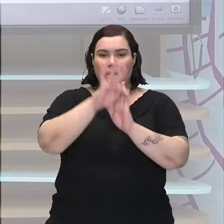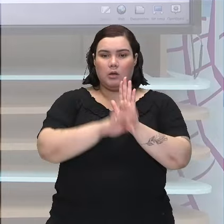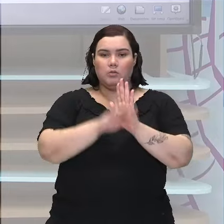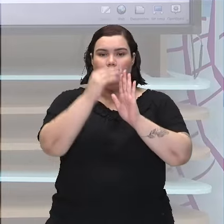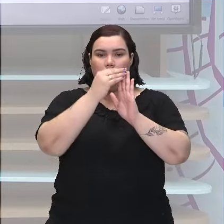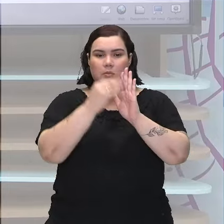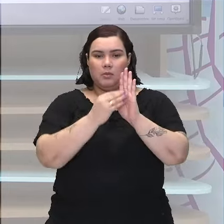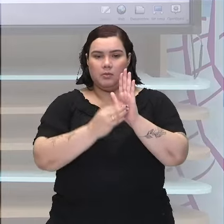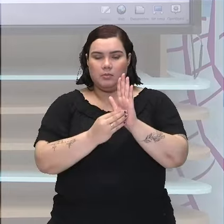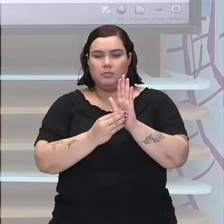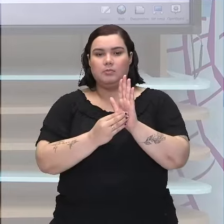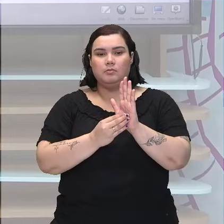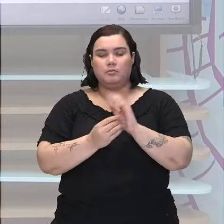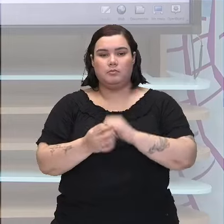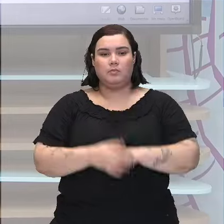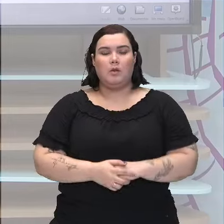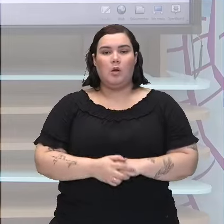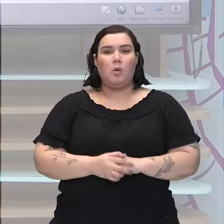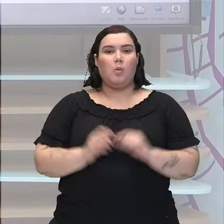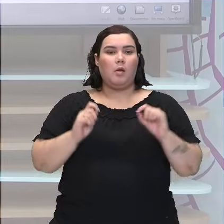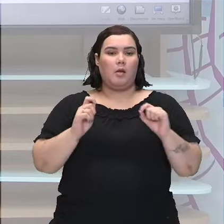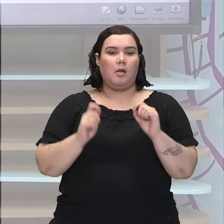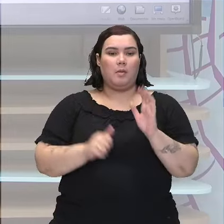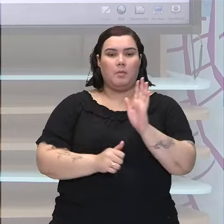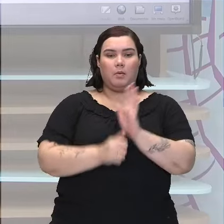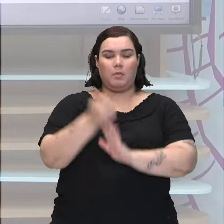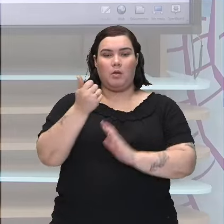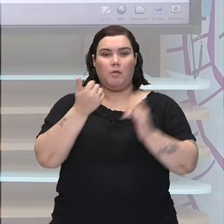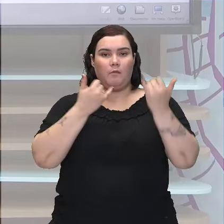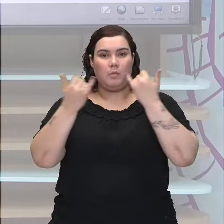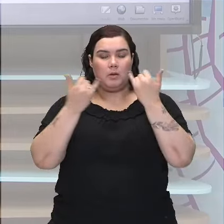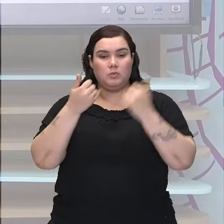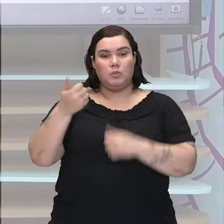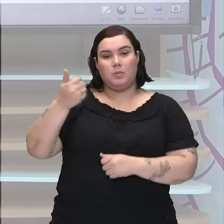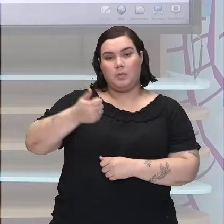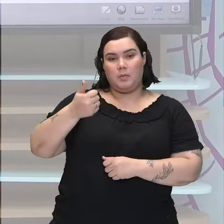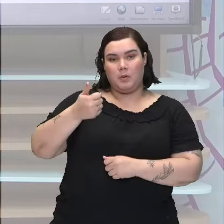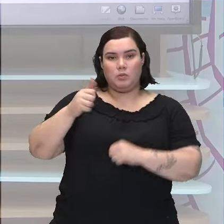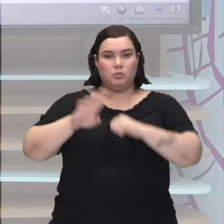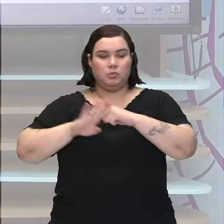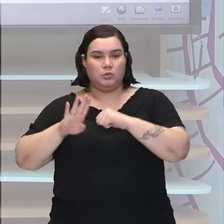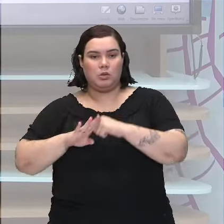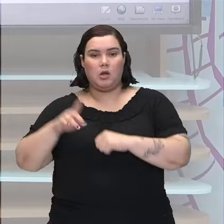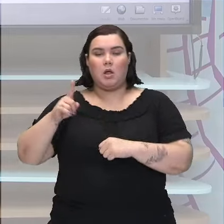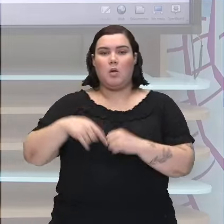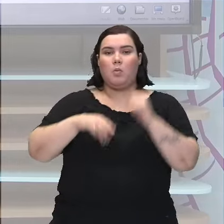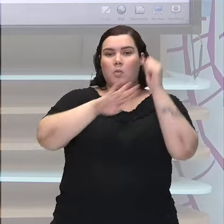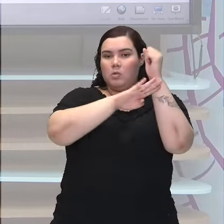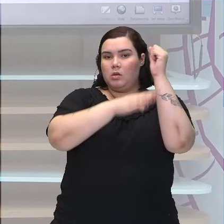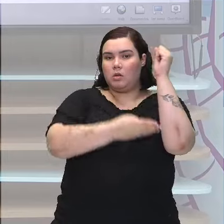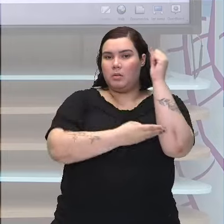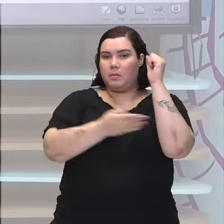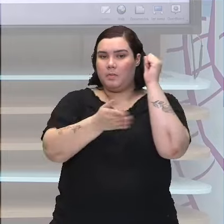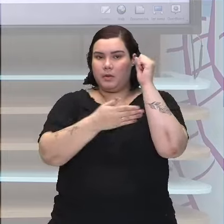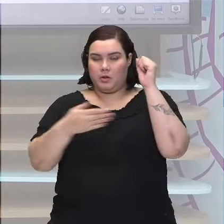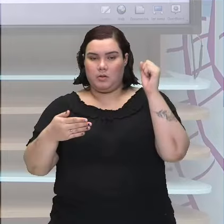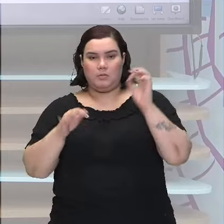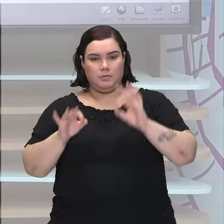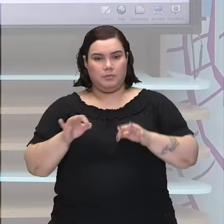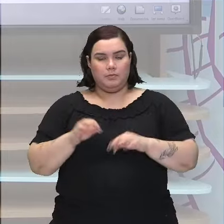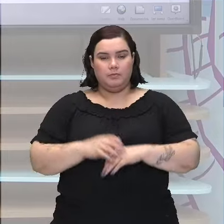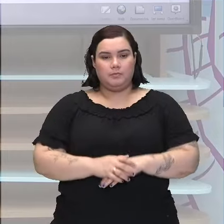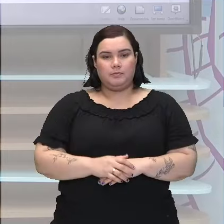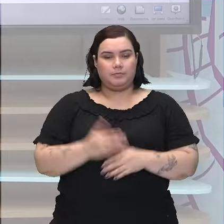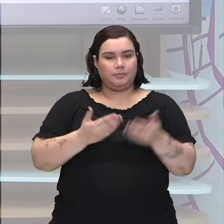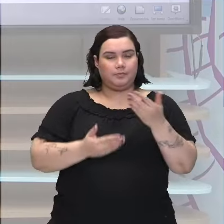coloca primeiro a informação desse primeiro elemento, que é o tambaqui, certo? Vamos